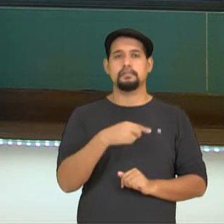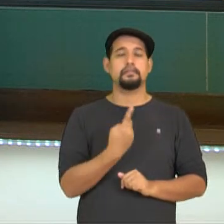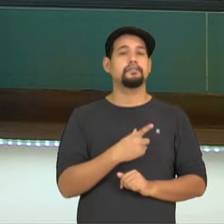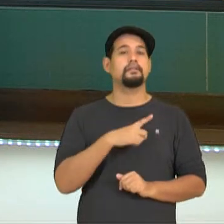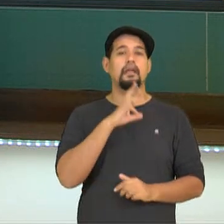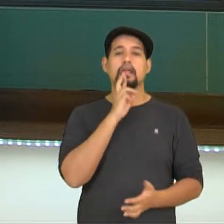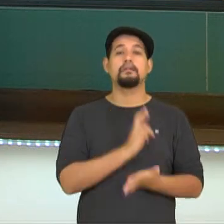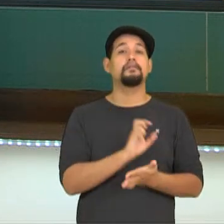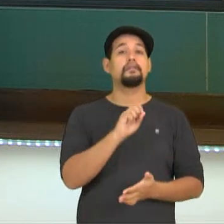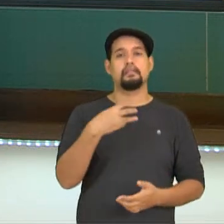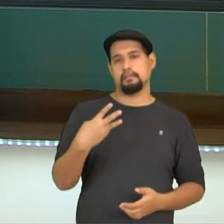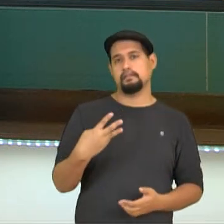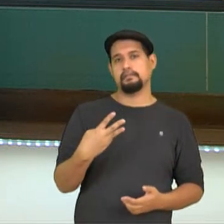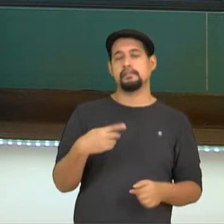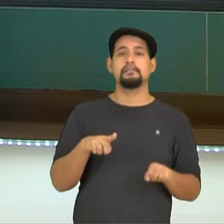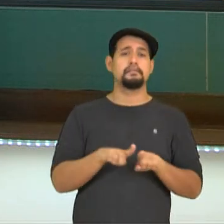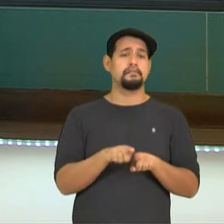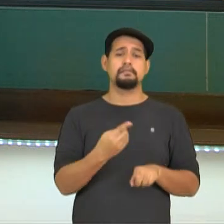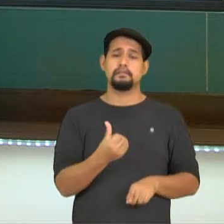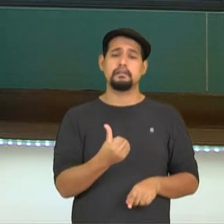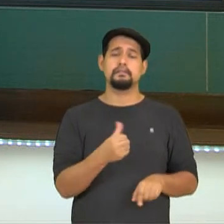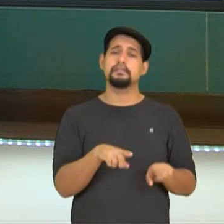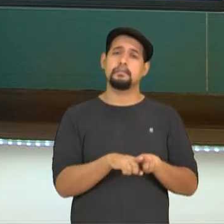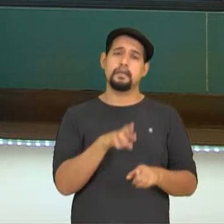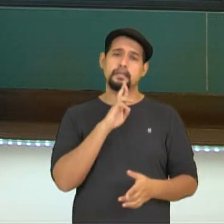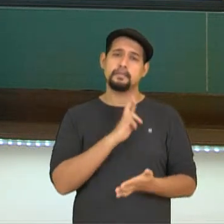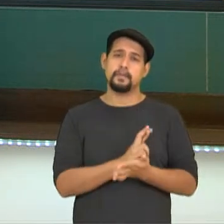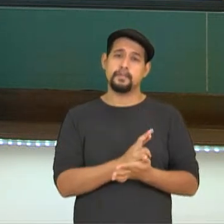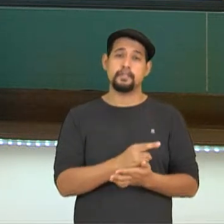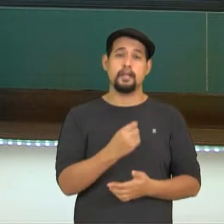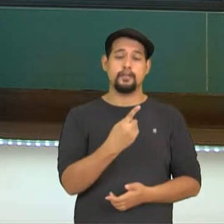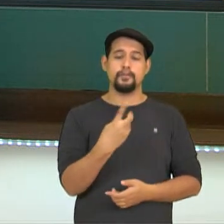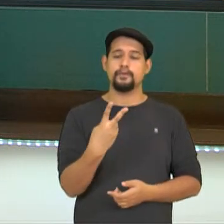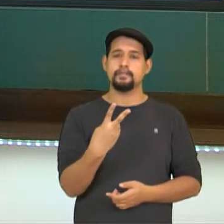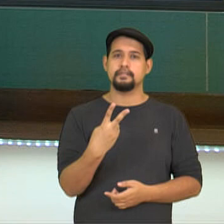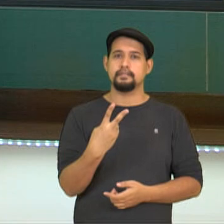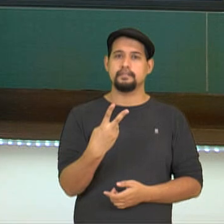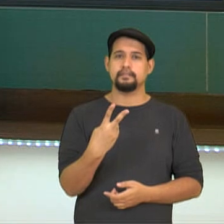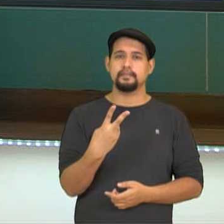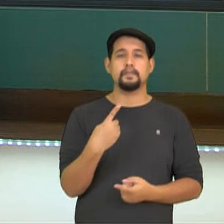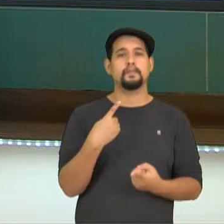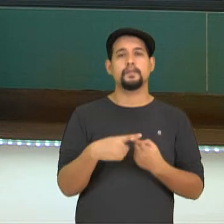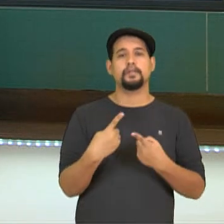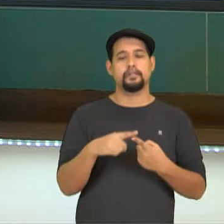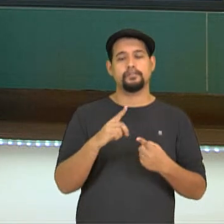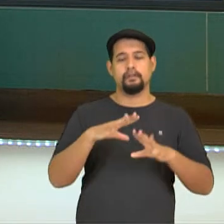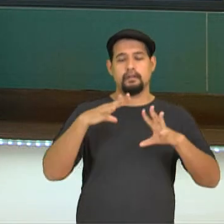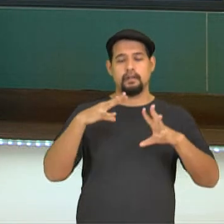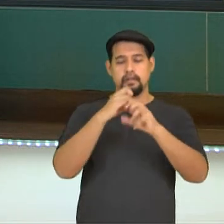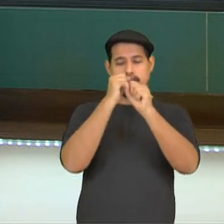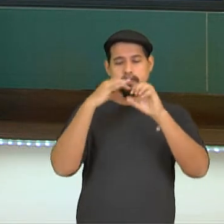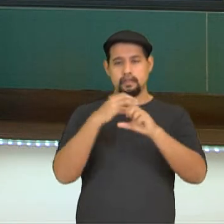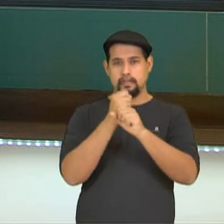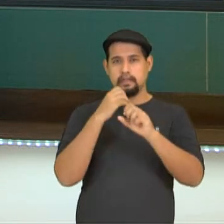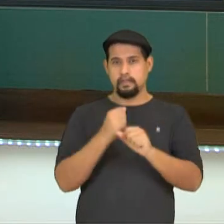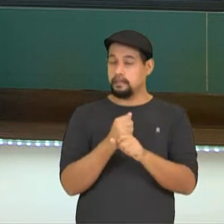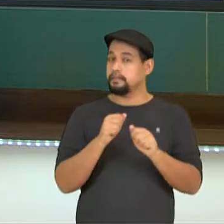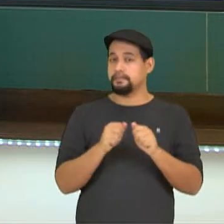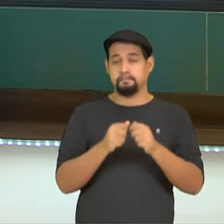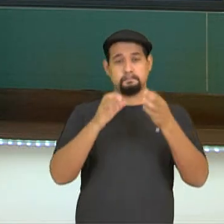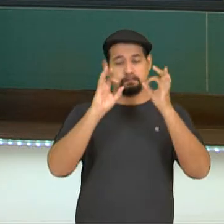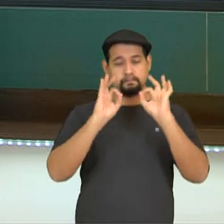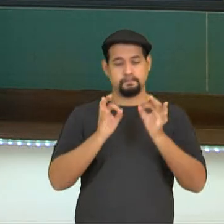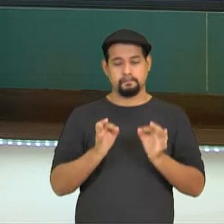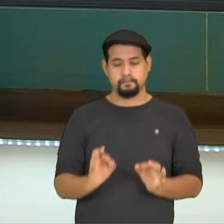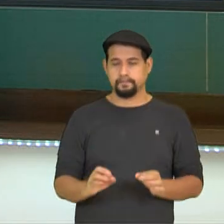como resultado 3 e para 6 teremos como resultado 12, né? Conforme os cálculos, né, feitos corretamente, né,